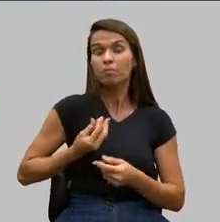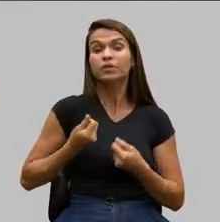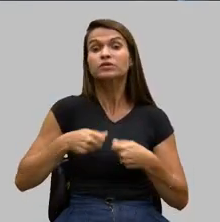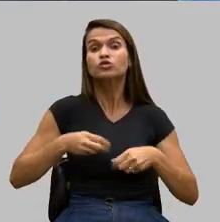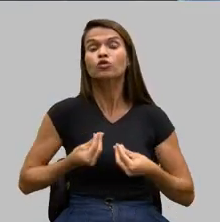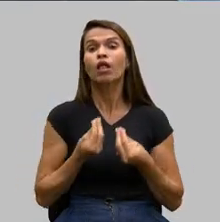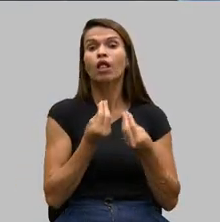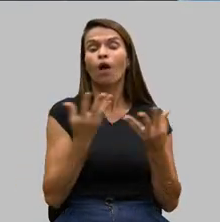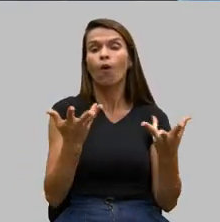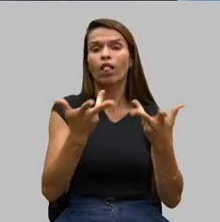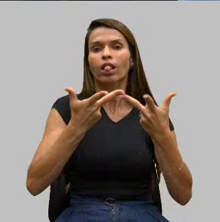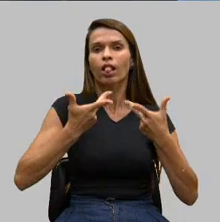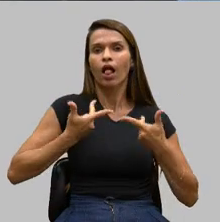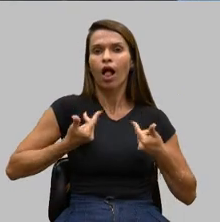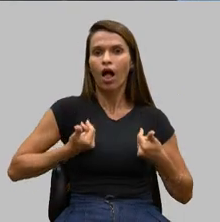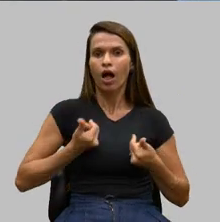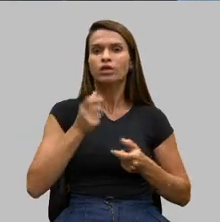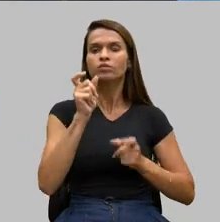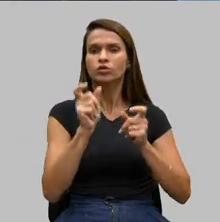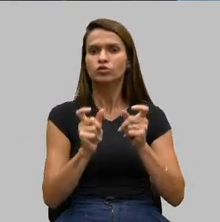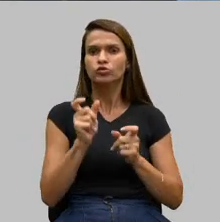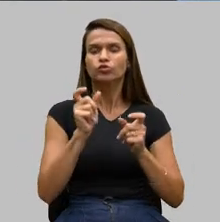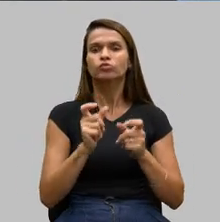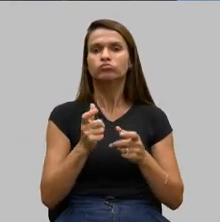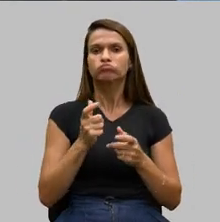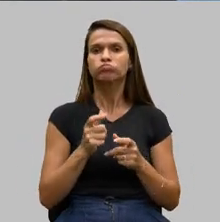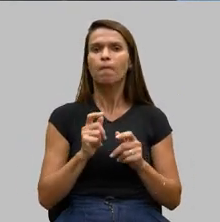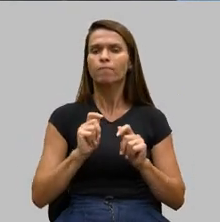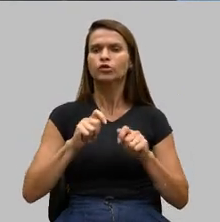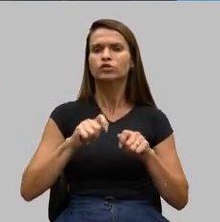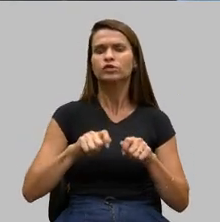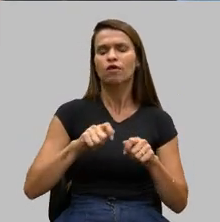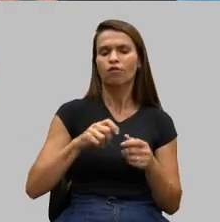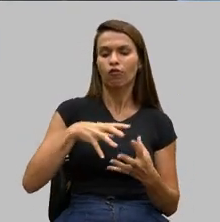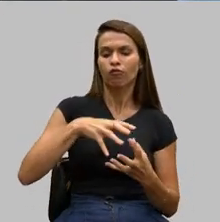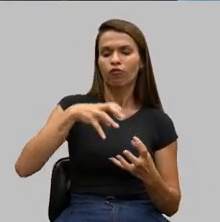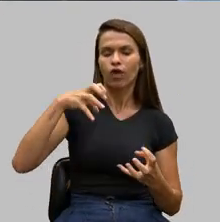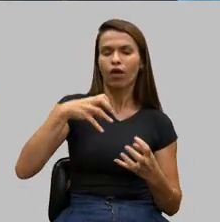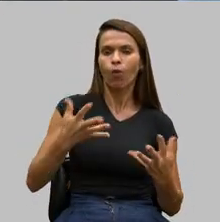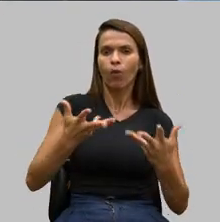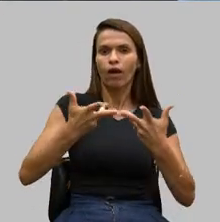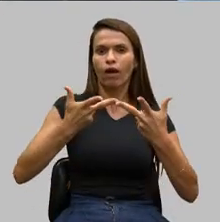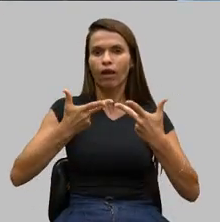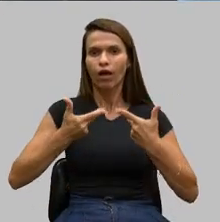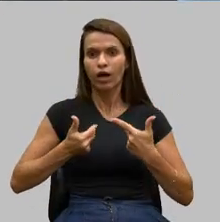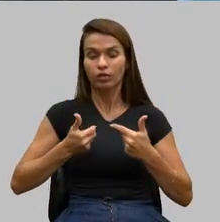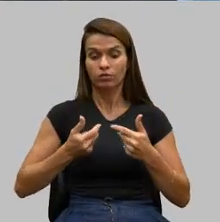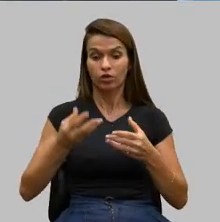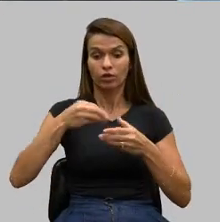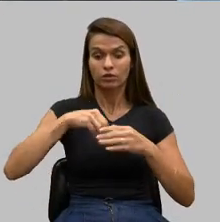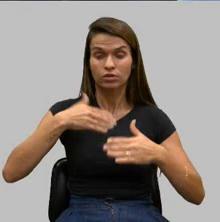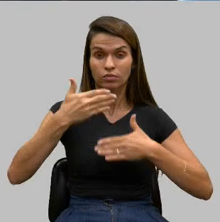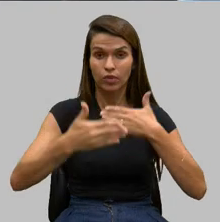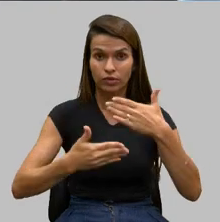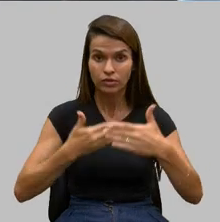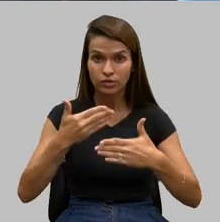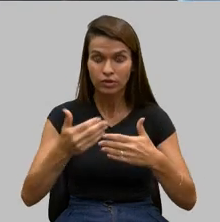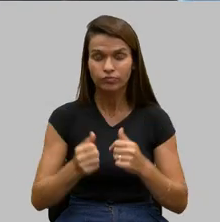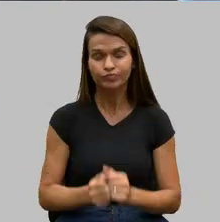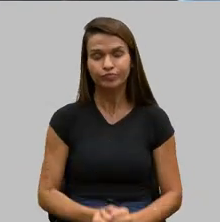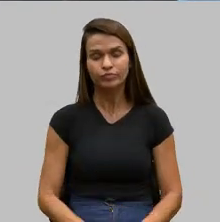paraas pessoas se envelhecerem com dignidade dentro de todo esse processo e nesses